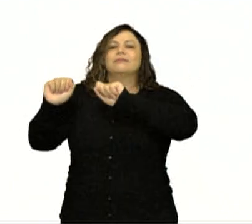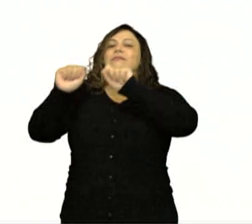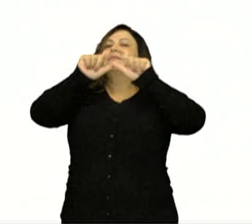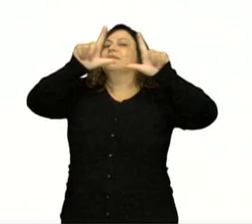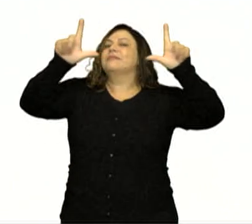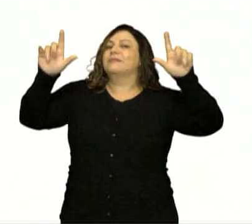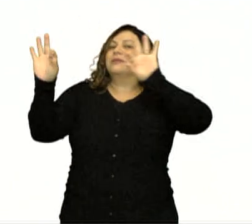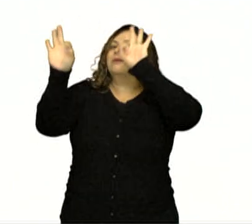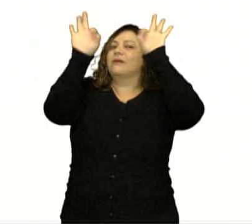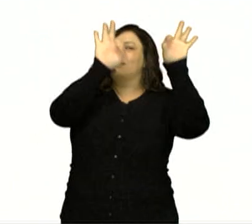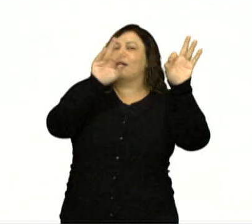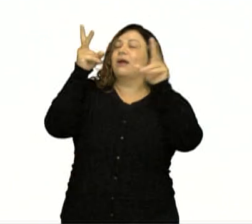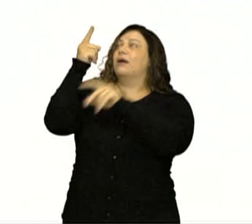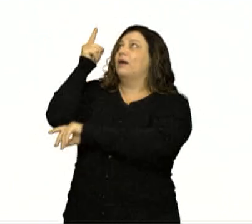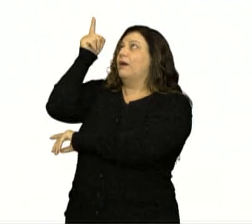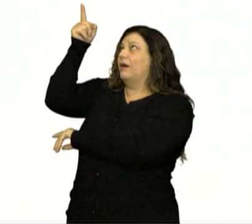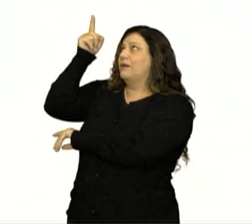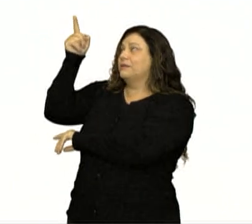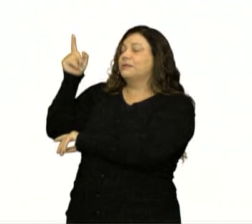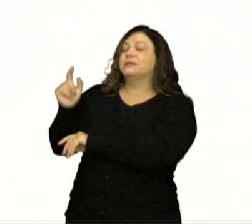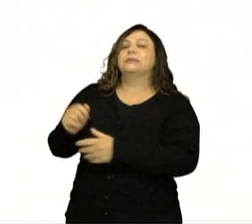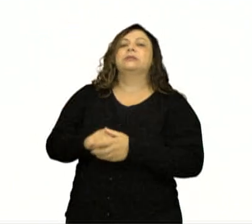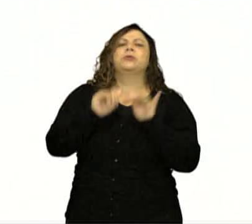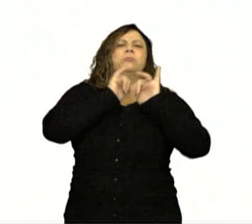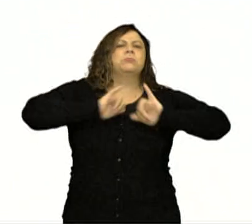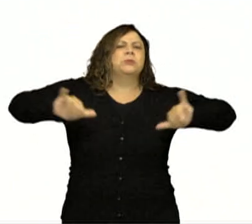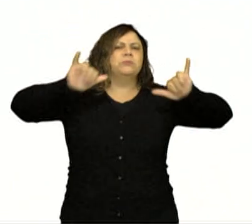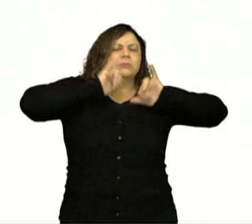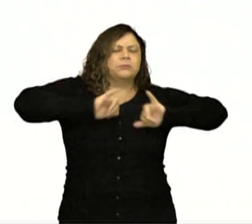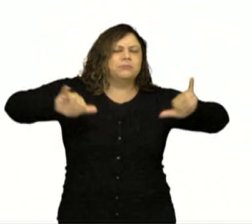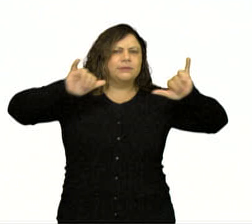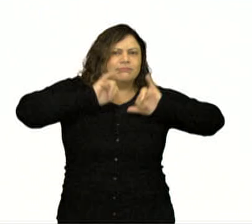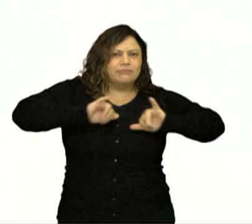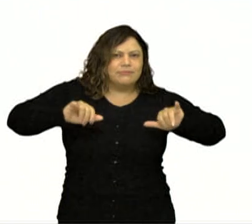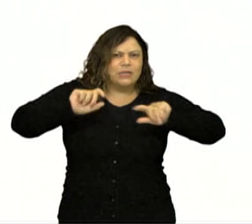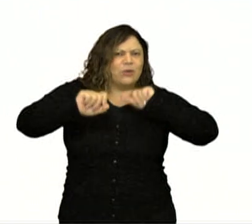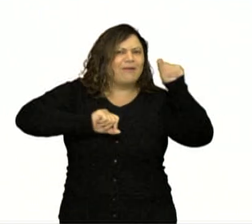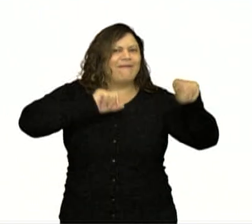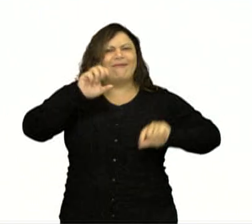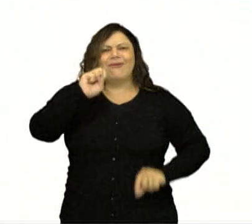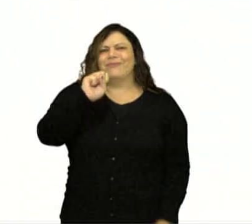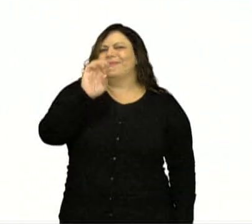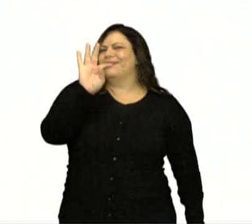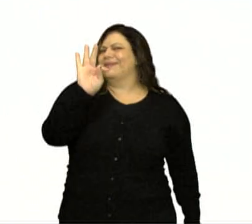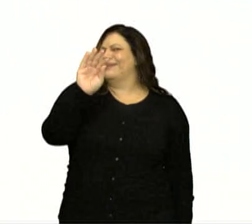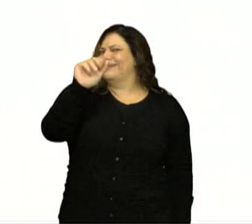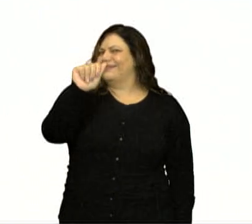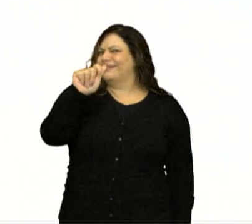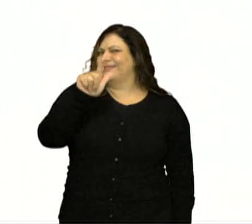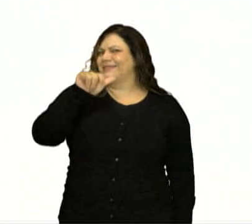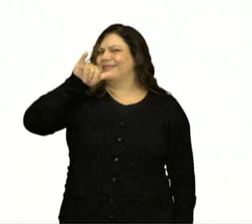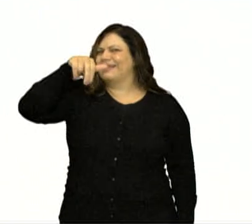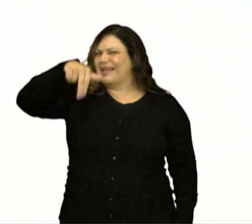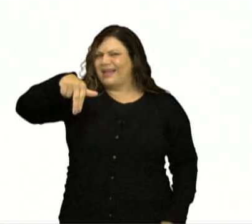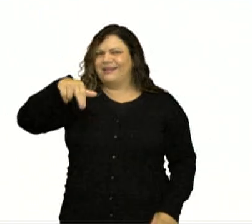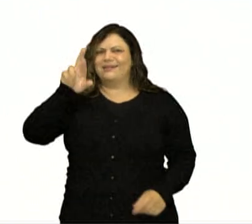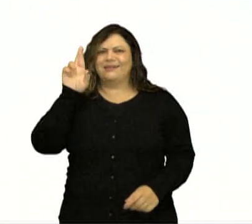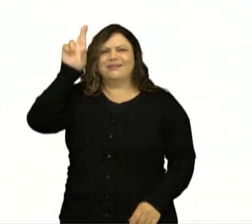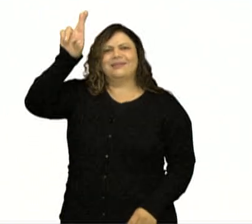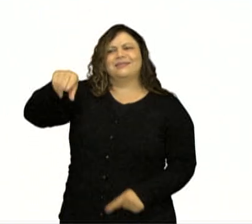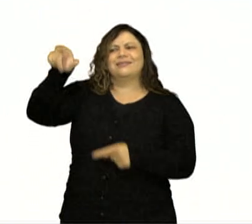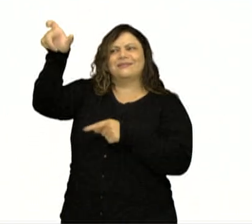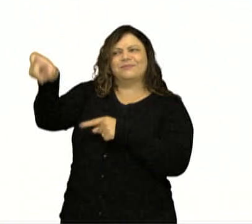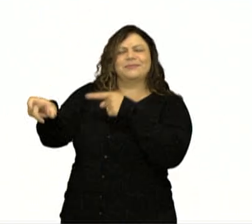sua tela, que é um cartaz de propaganda do Stalin. Como que o Stalin está sendo representado neste cartaz?